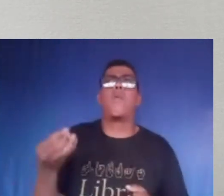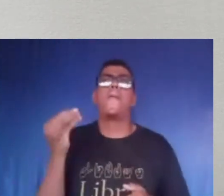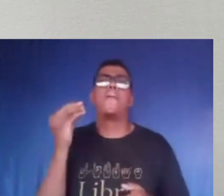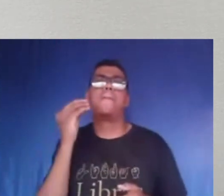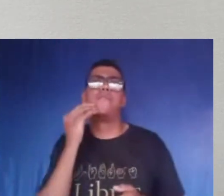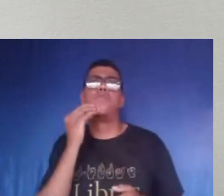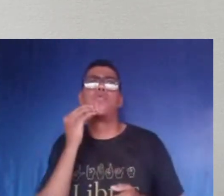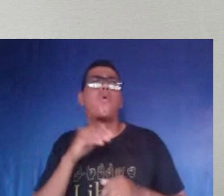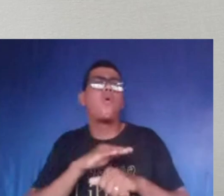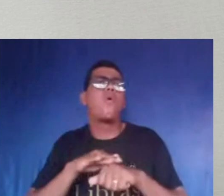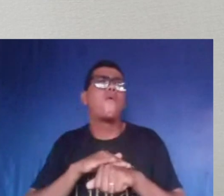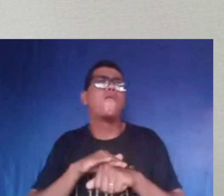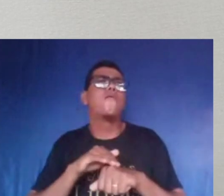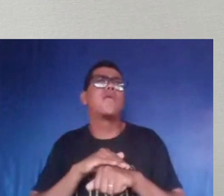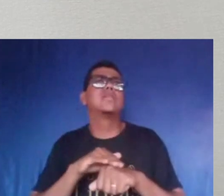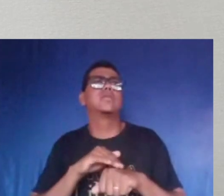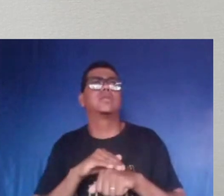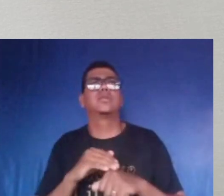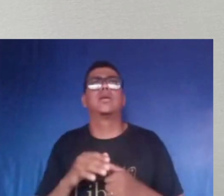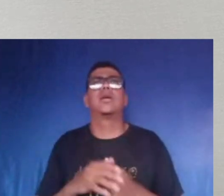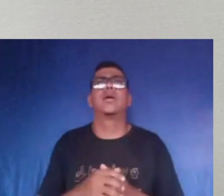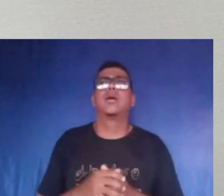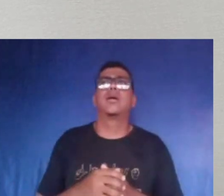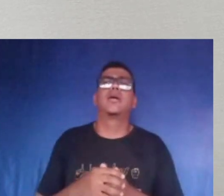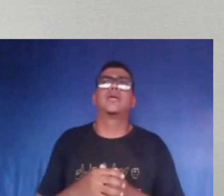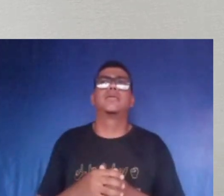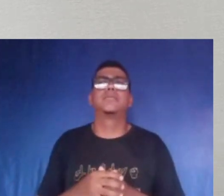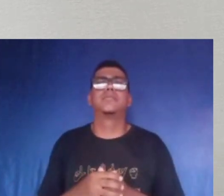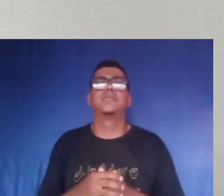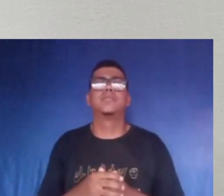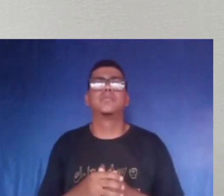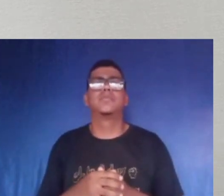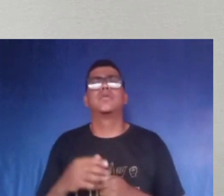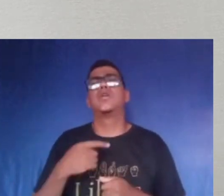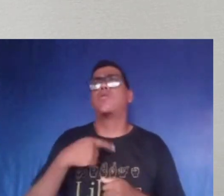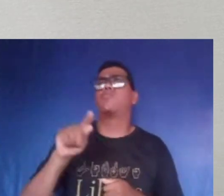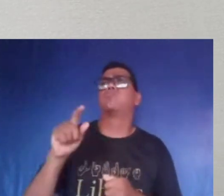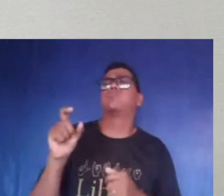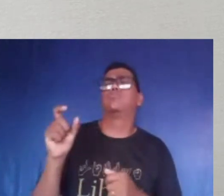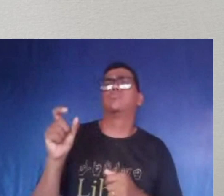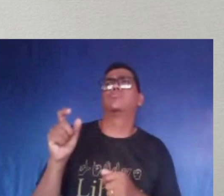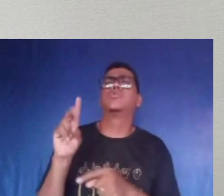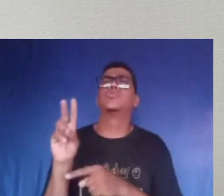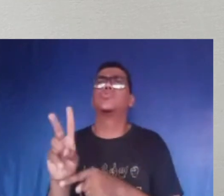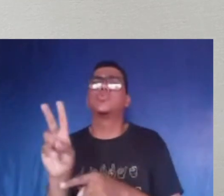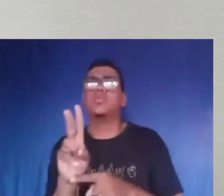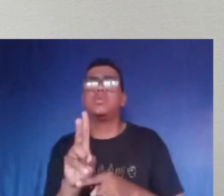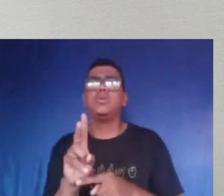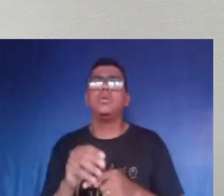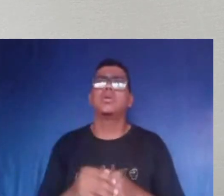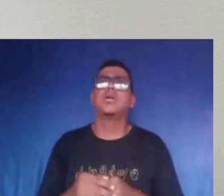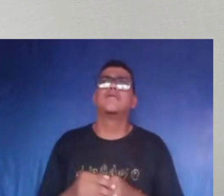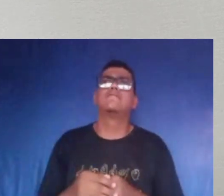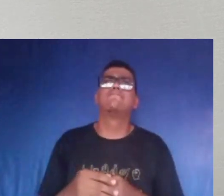pedindo diversos itens que estavam na casa das pessoas. E ali eles foram se juntando e no final não tinha mágica nenhuma. A